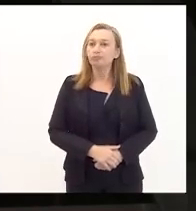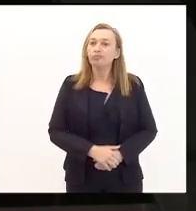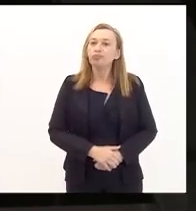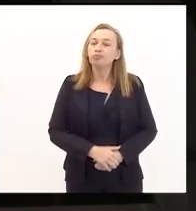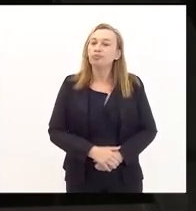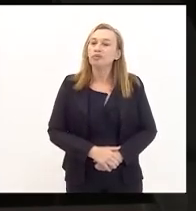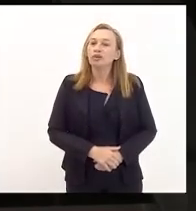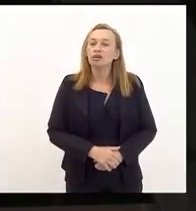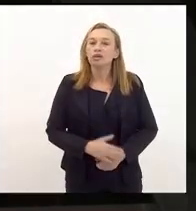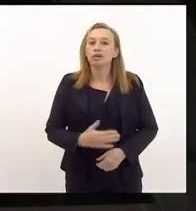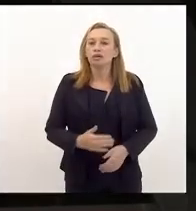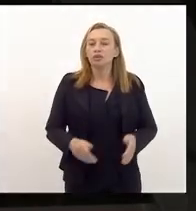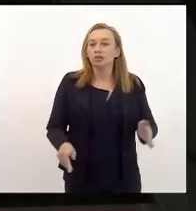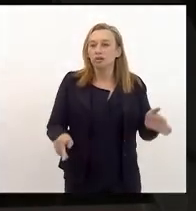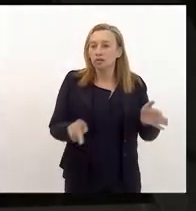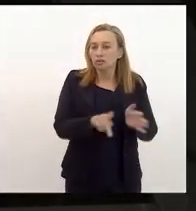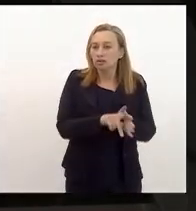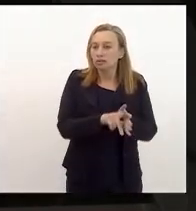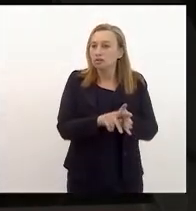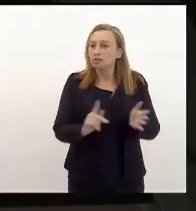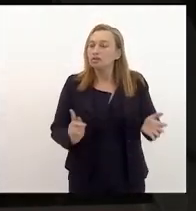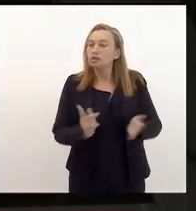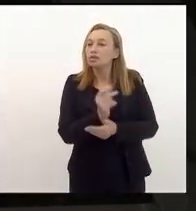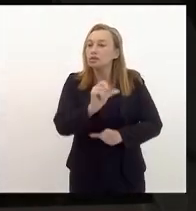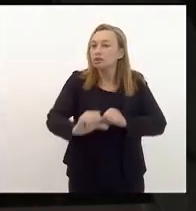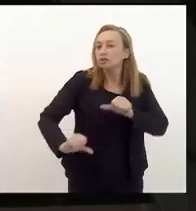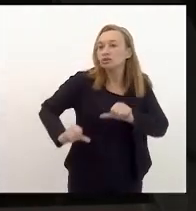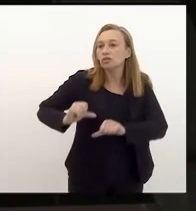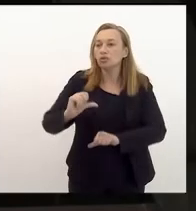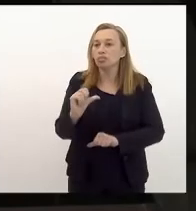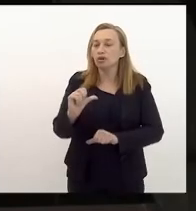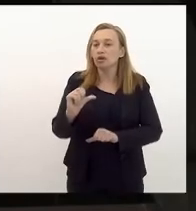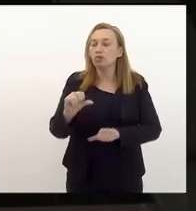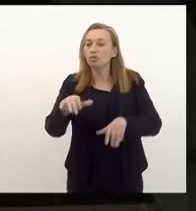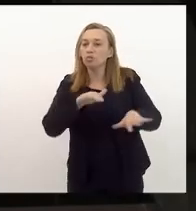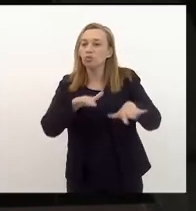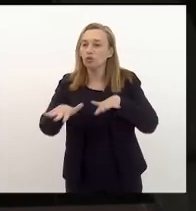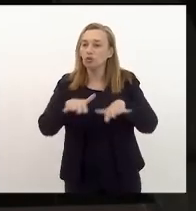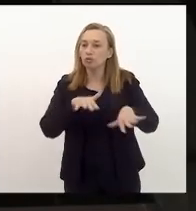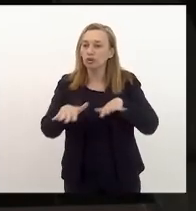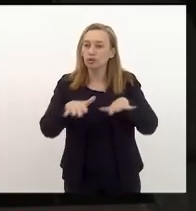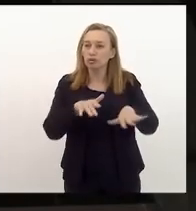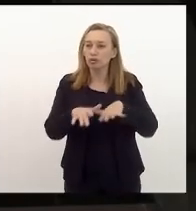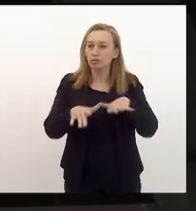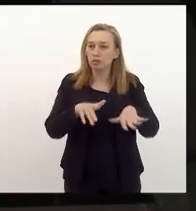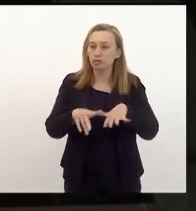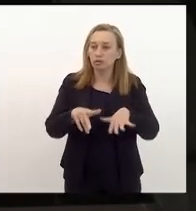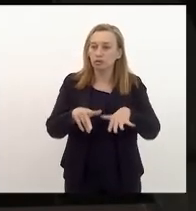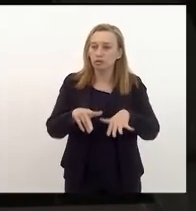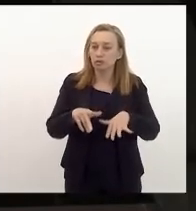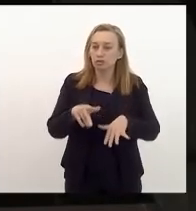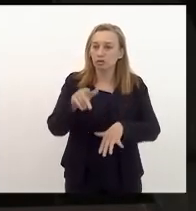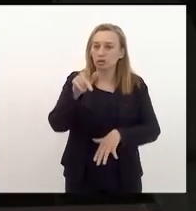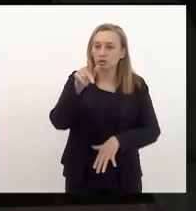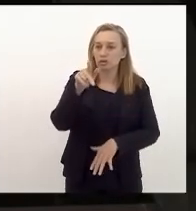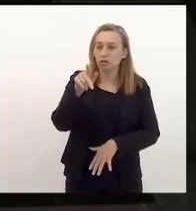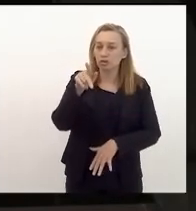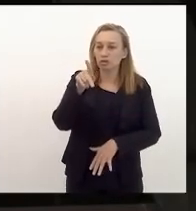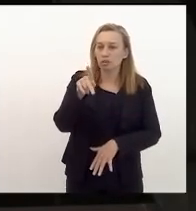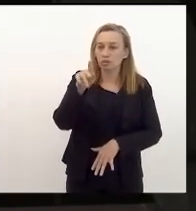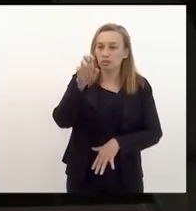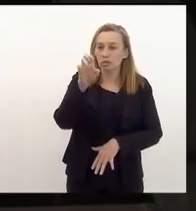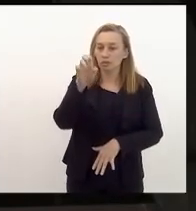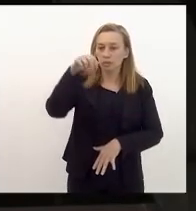pretendia, como projeto, e aconteceu, transformar o movimento pentecostal, o pentecostalismo,